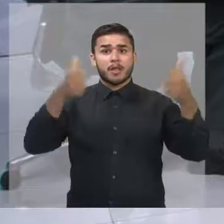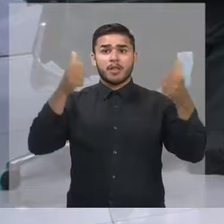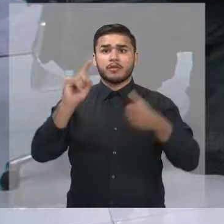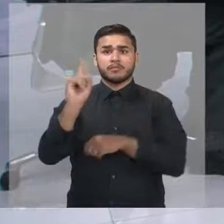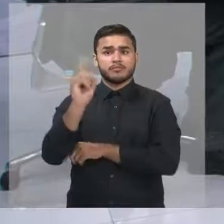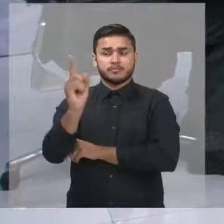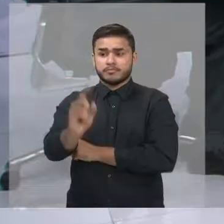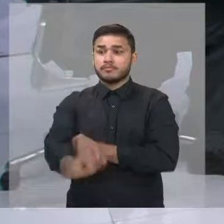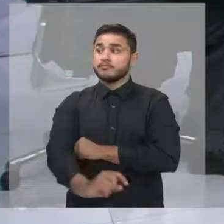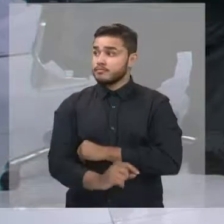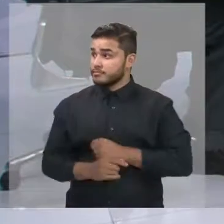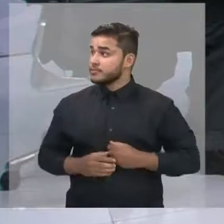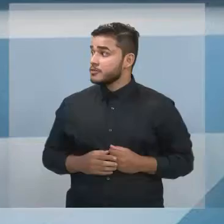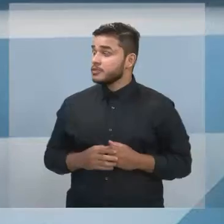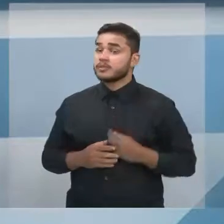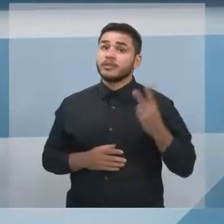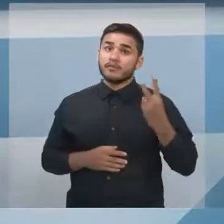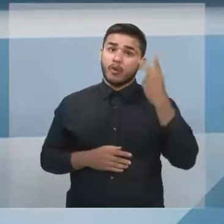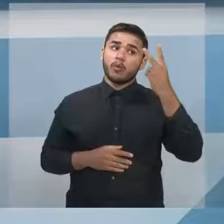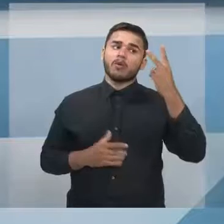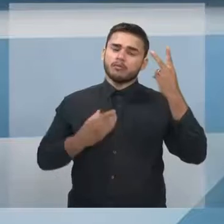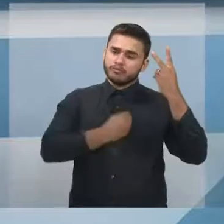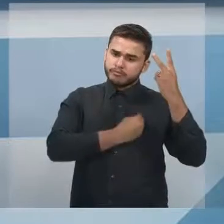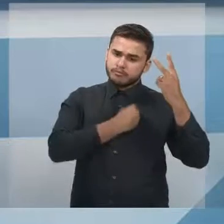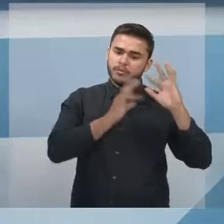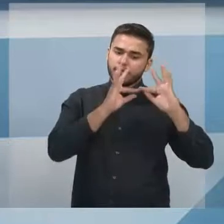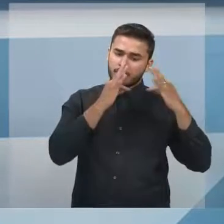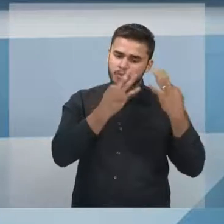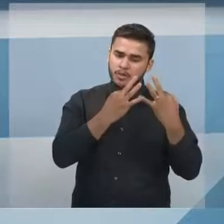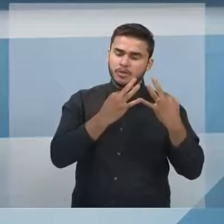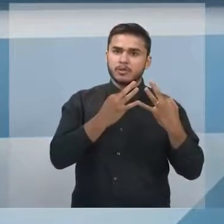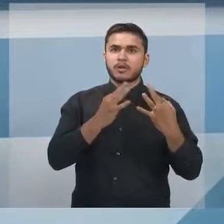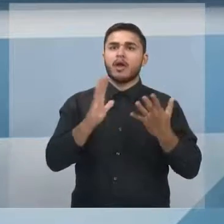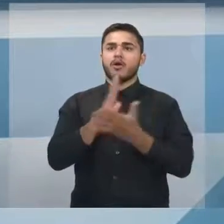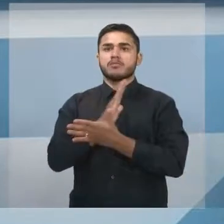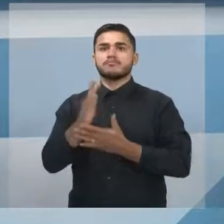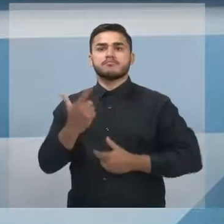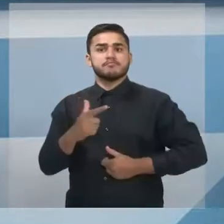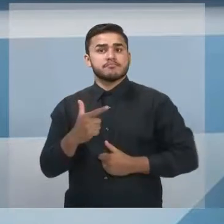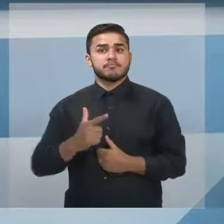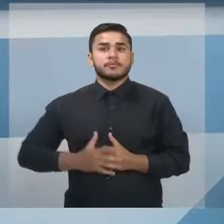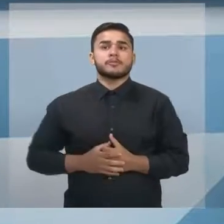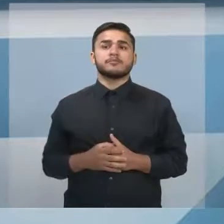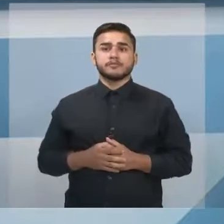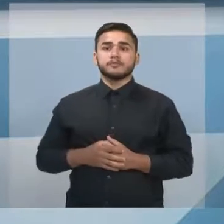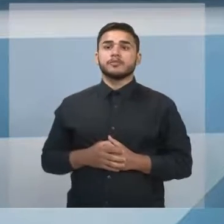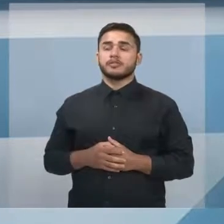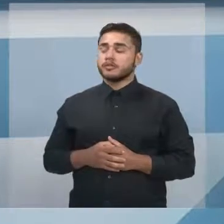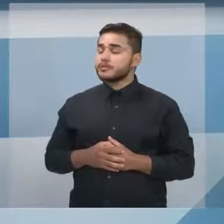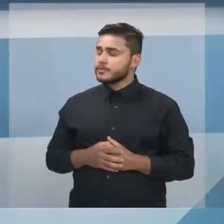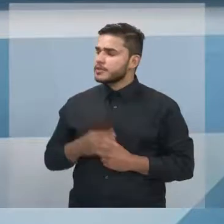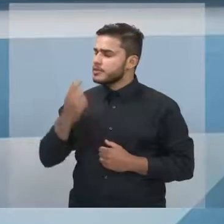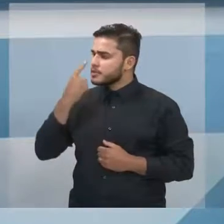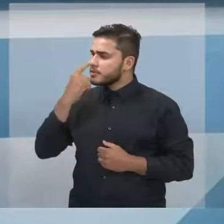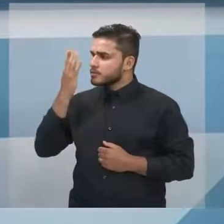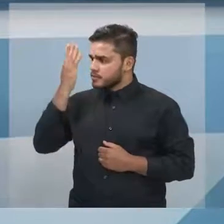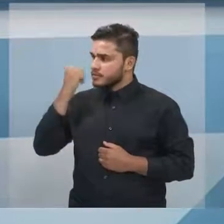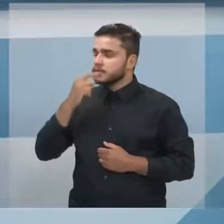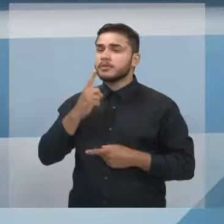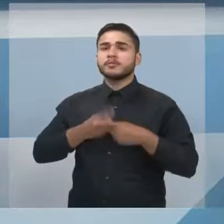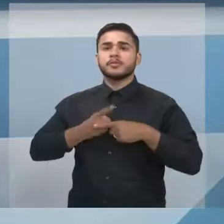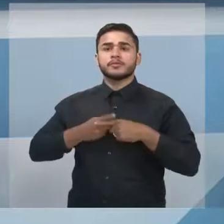não necessariamente melhor, em que alguns valores estavam mais presentes. Eu falo isso a partir de um exemplo, para mim, muito